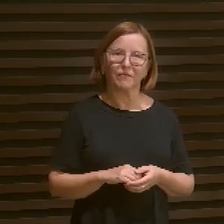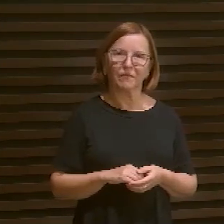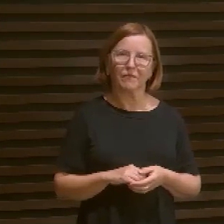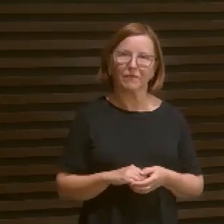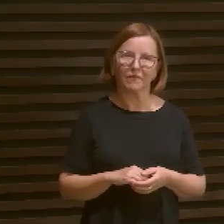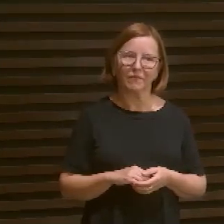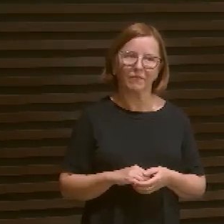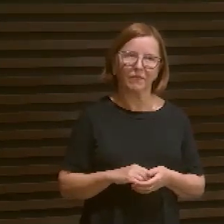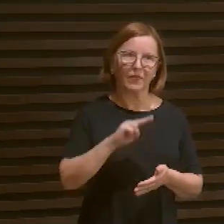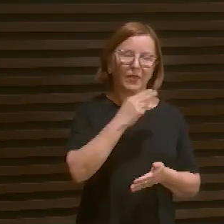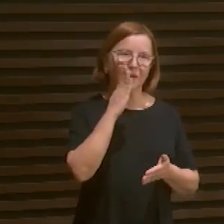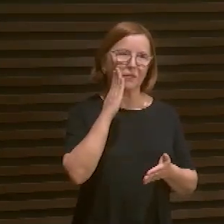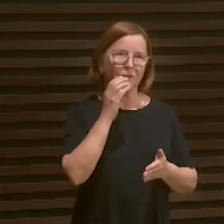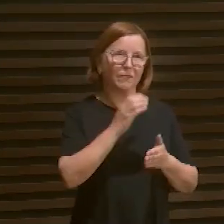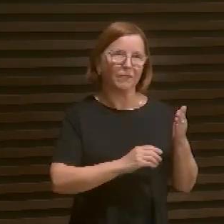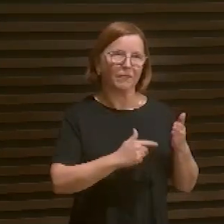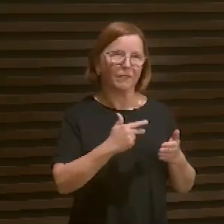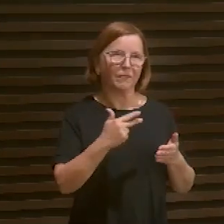Hebreus 3, 2.